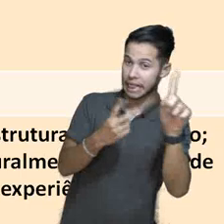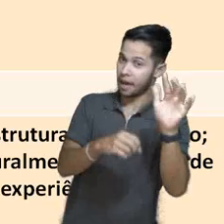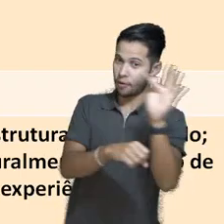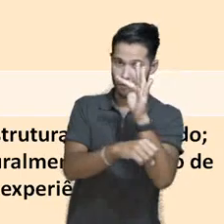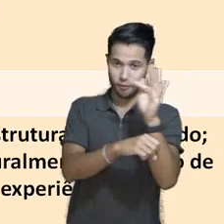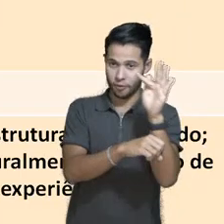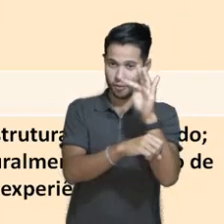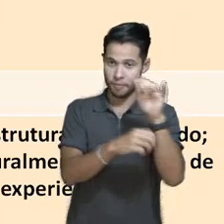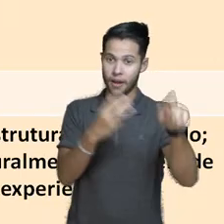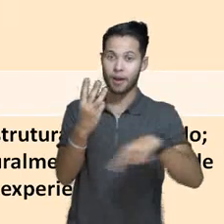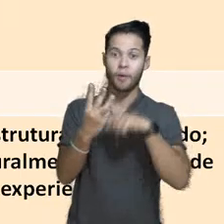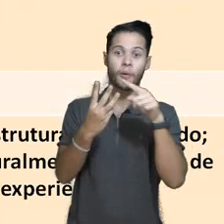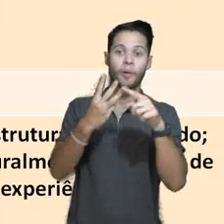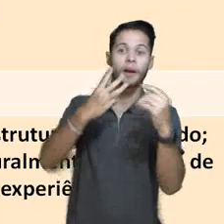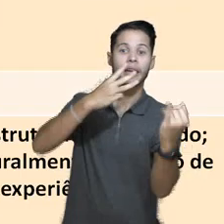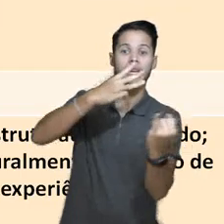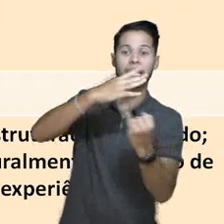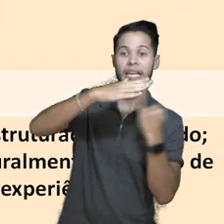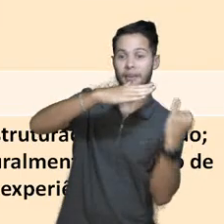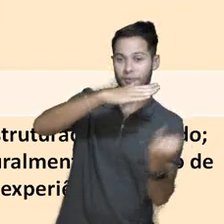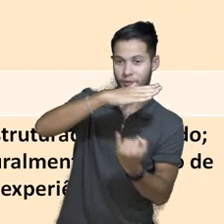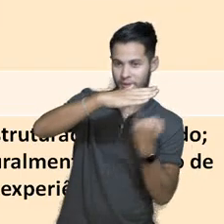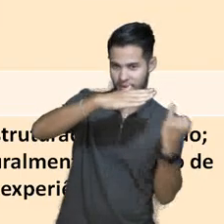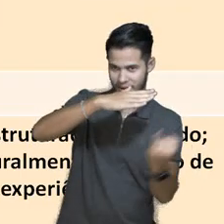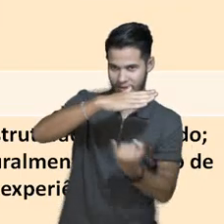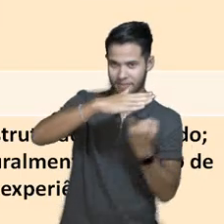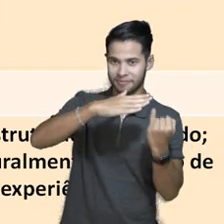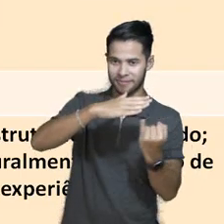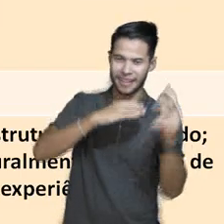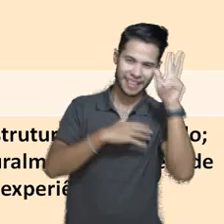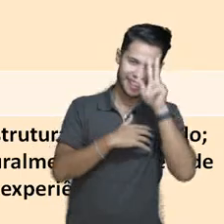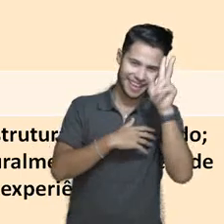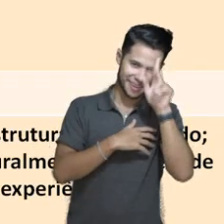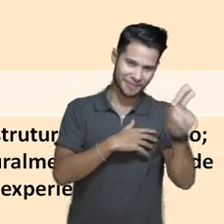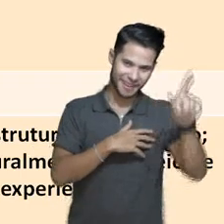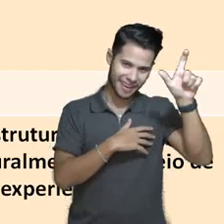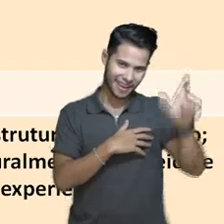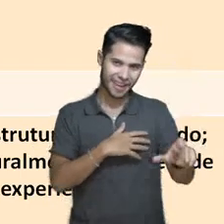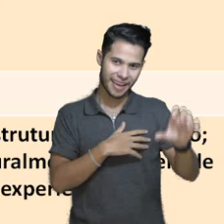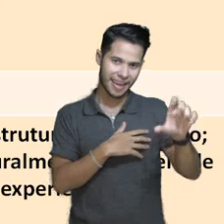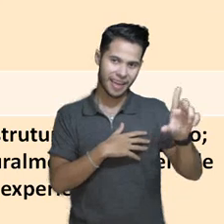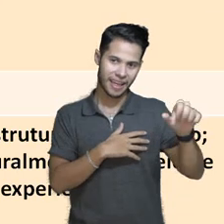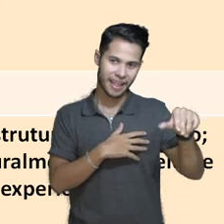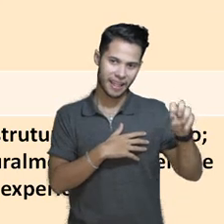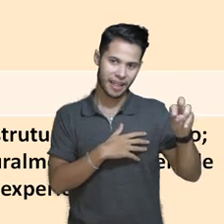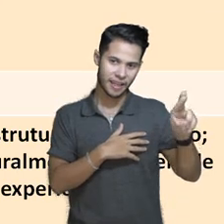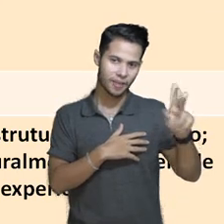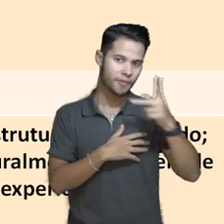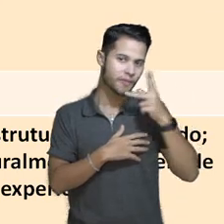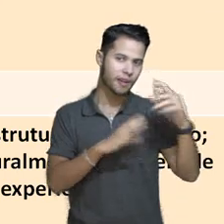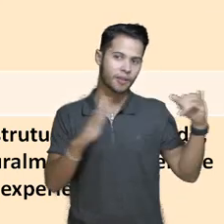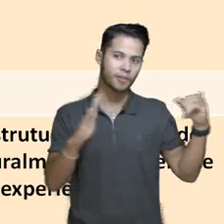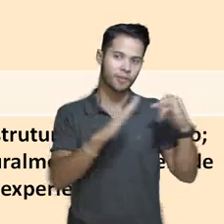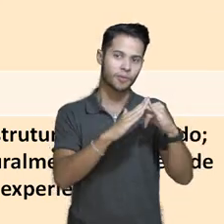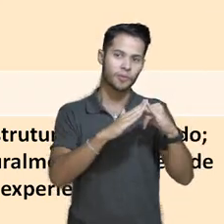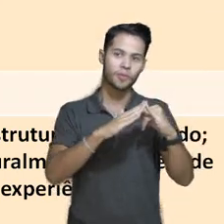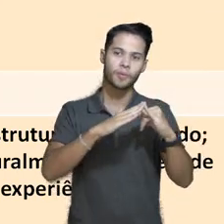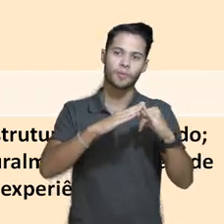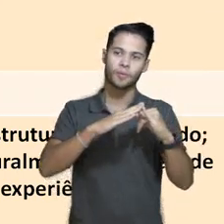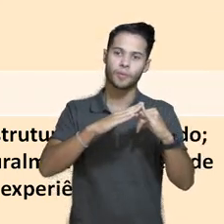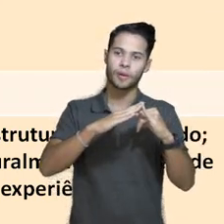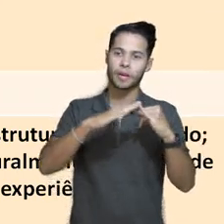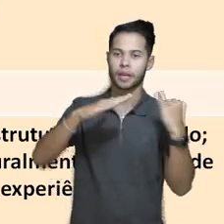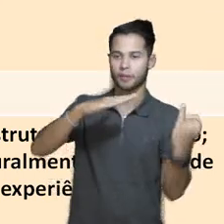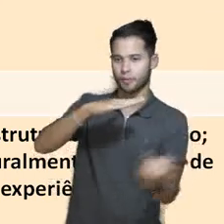lembram que a elinor falou da As instituições informais lembram então na Instituição formal